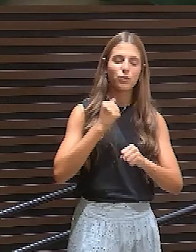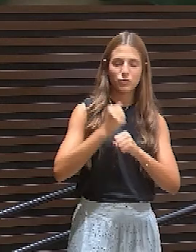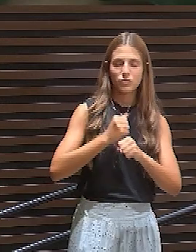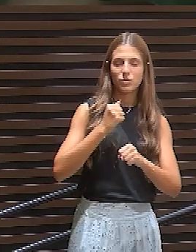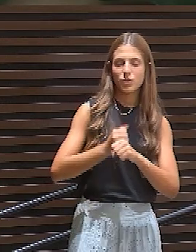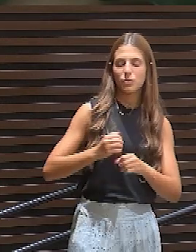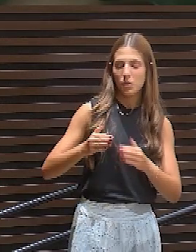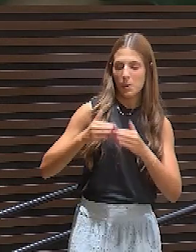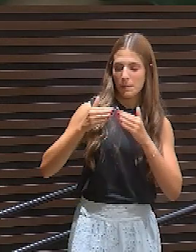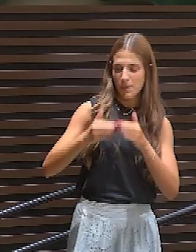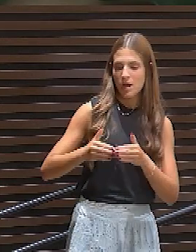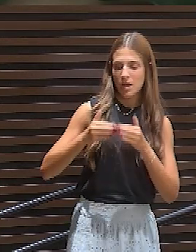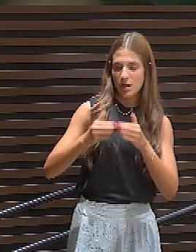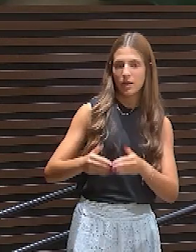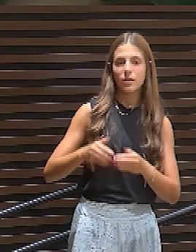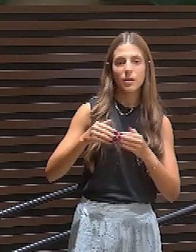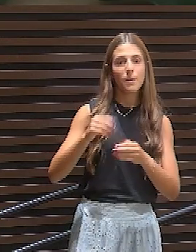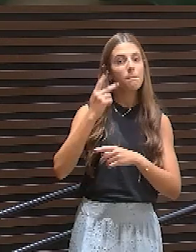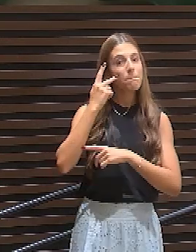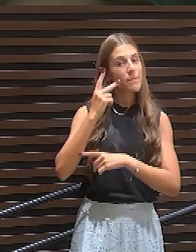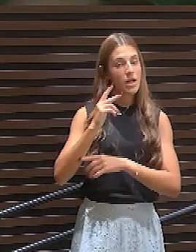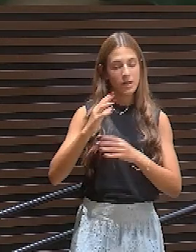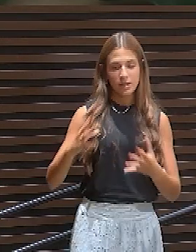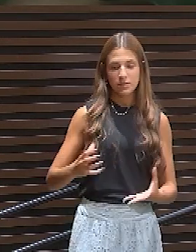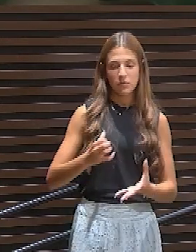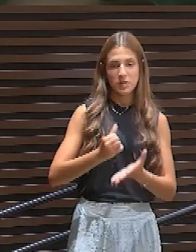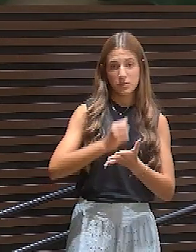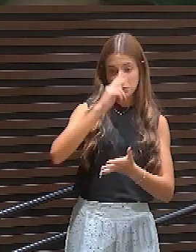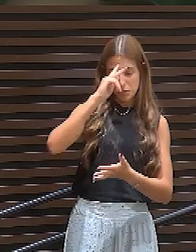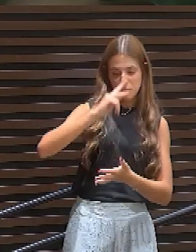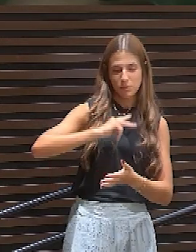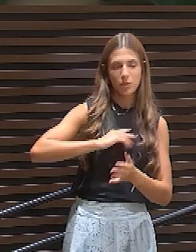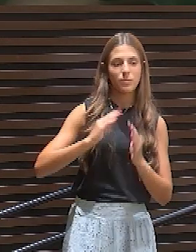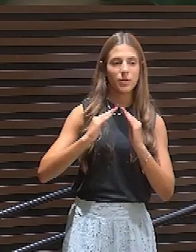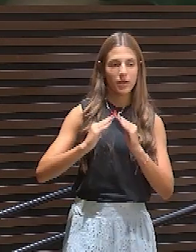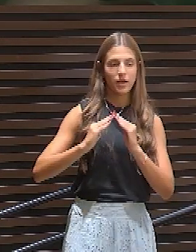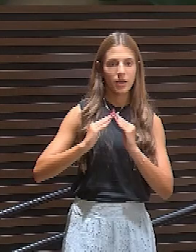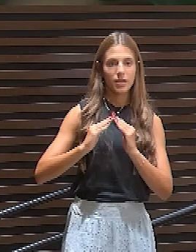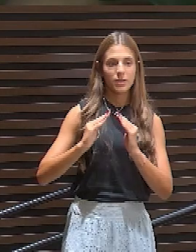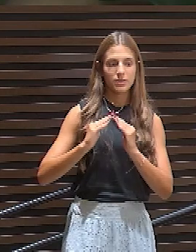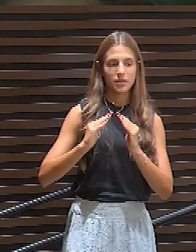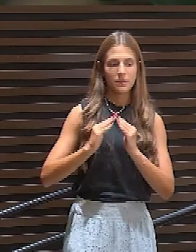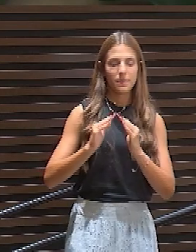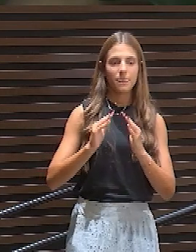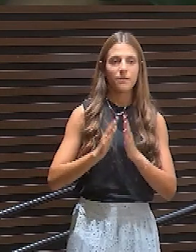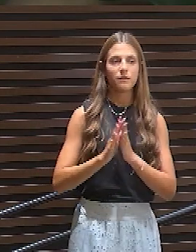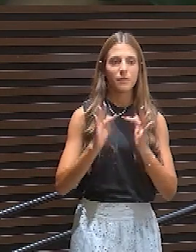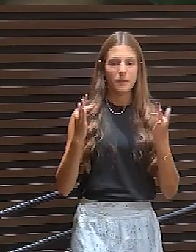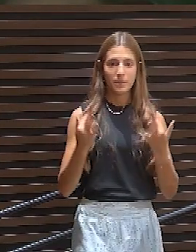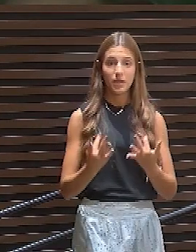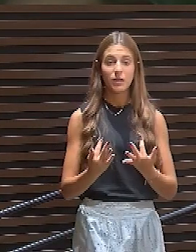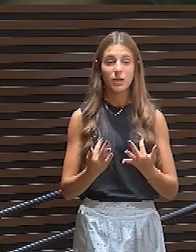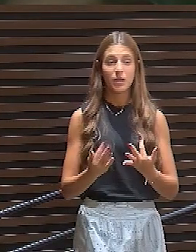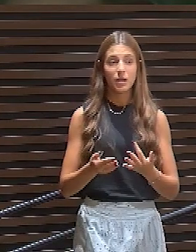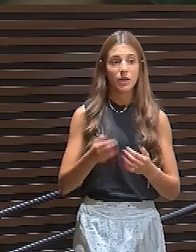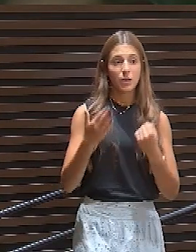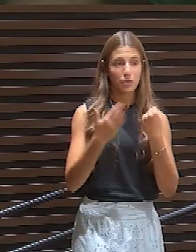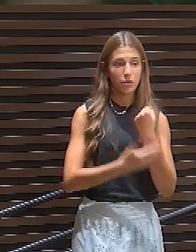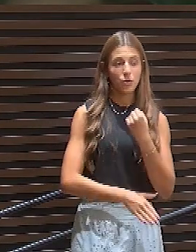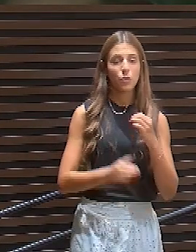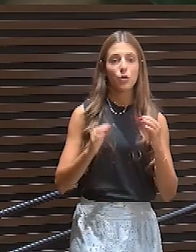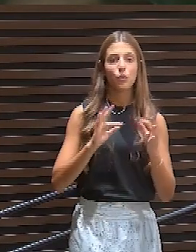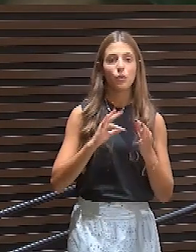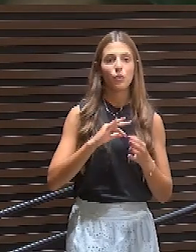uma arca para a salvação da sua casa, pela qual condenou o mundo e se tornou herdeiro da justiça